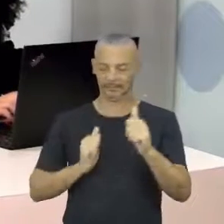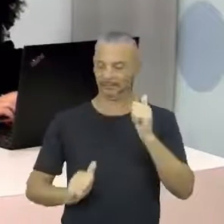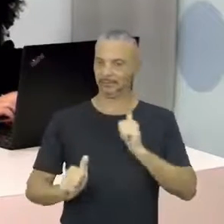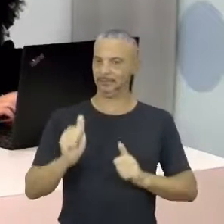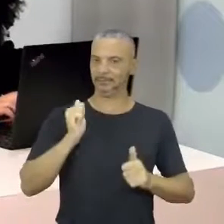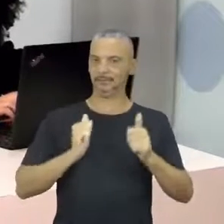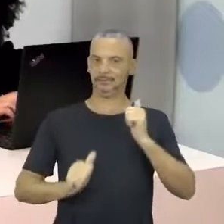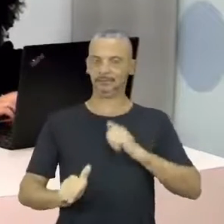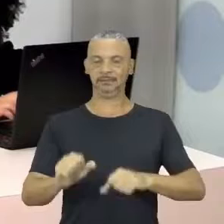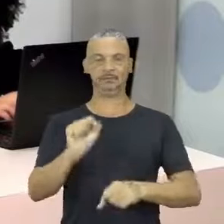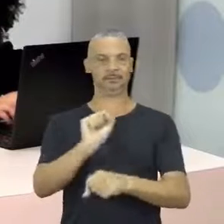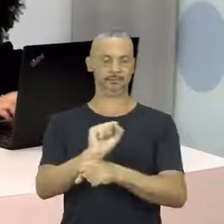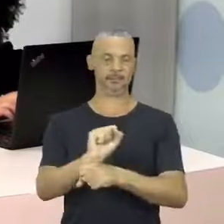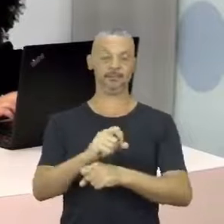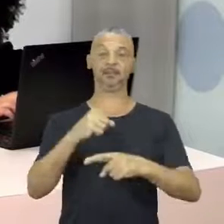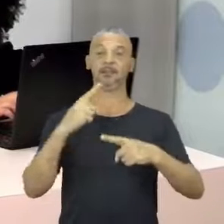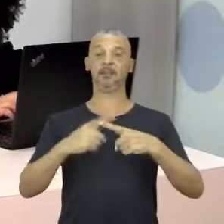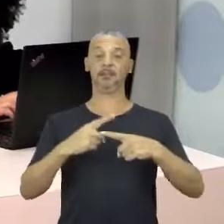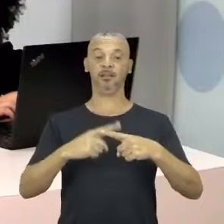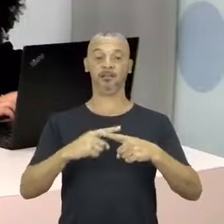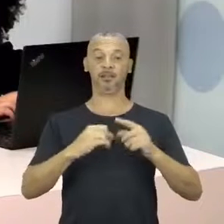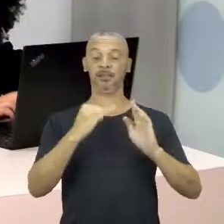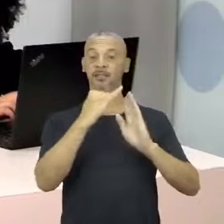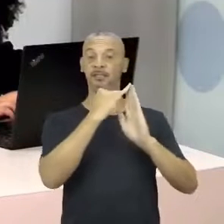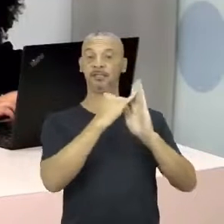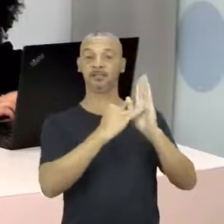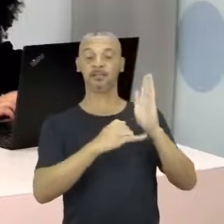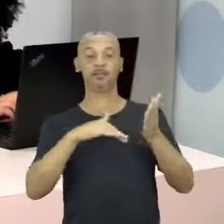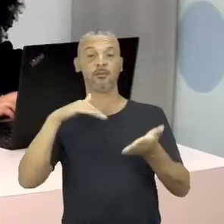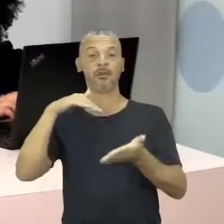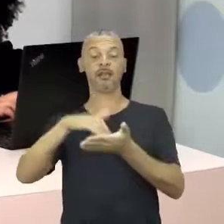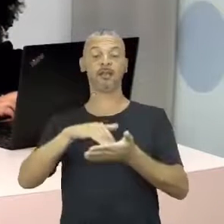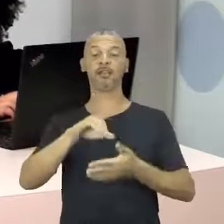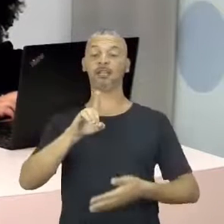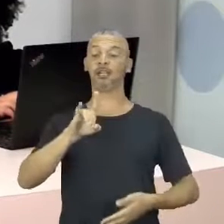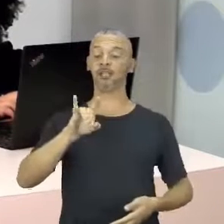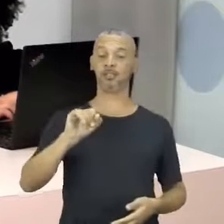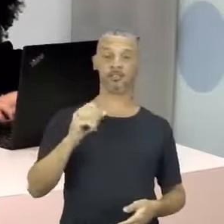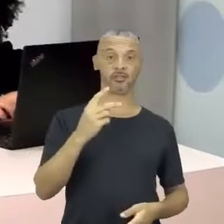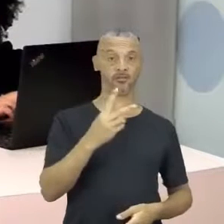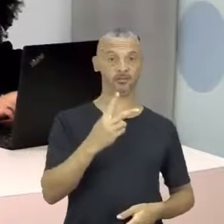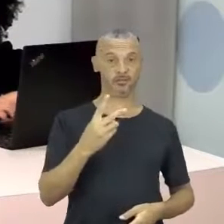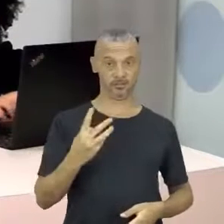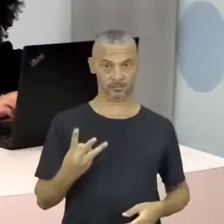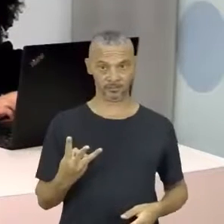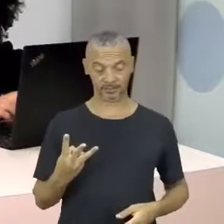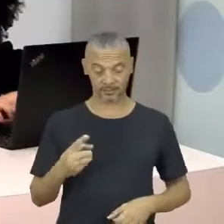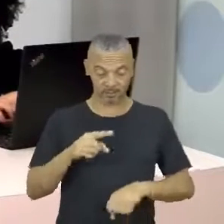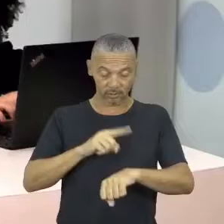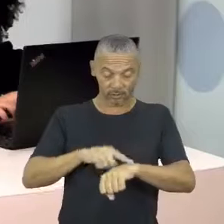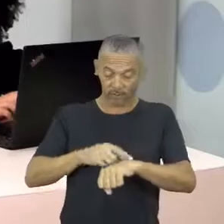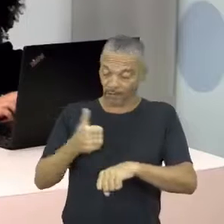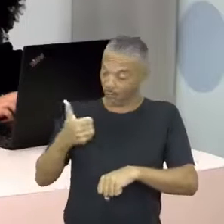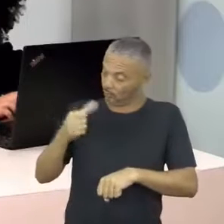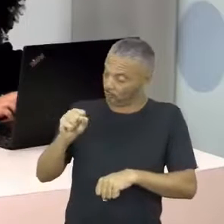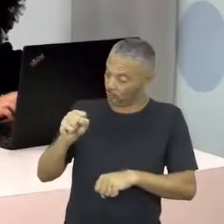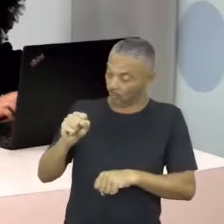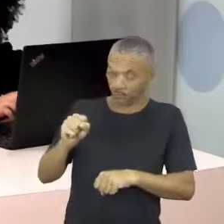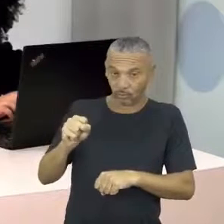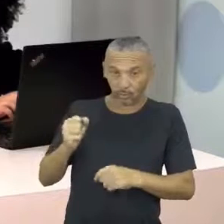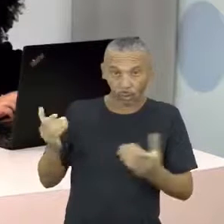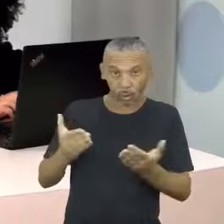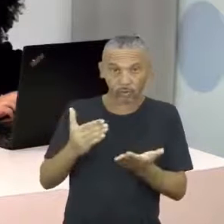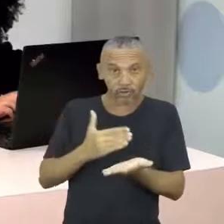entendeu? Acalmar um pouquinho, por quê? Porque o período de inscrição vai até o dia 23. Então, o que acontece? A gente vai abrir agora às 18 horas.